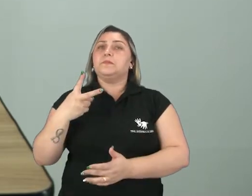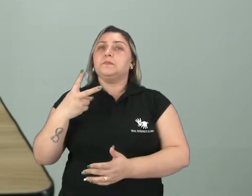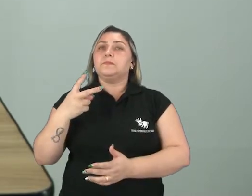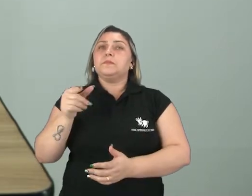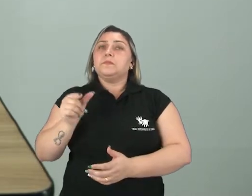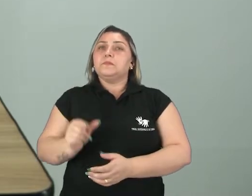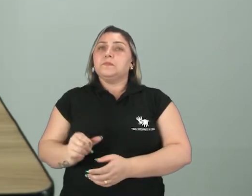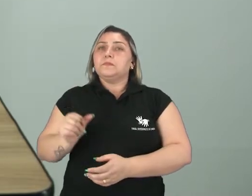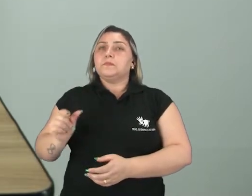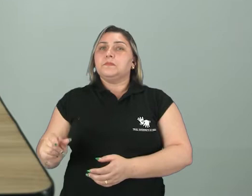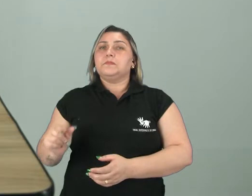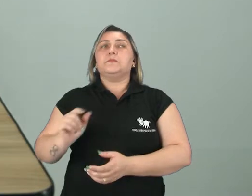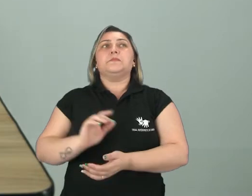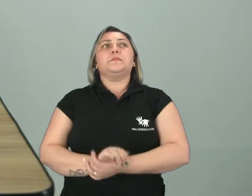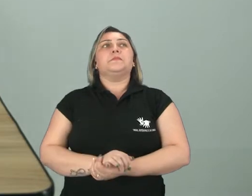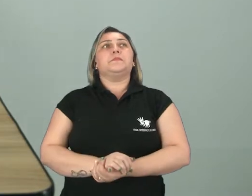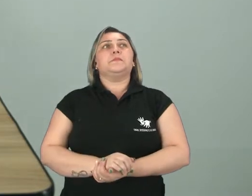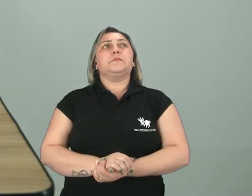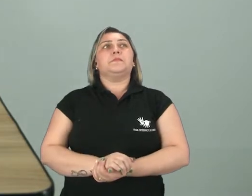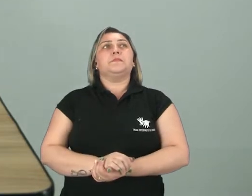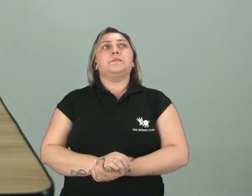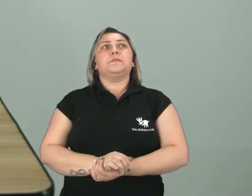dois sons